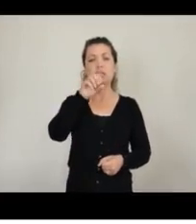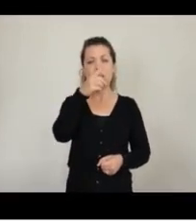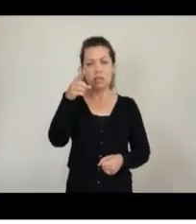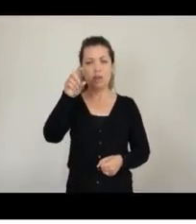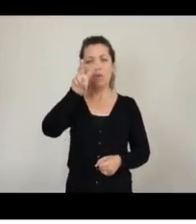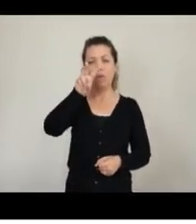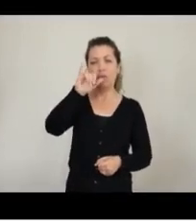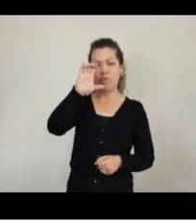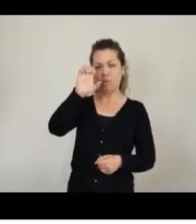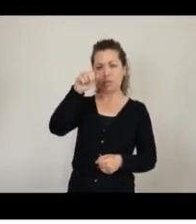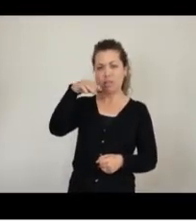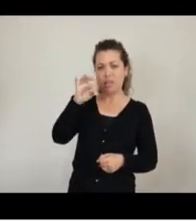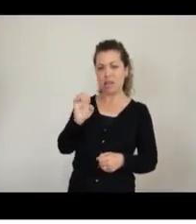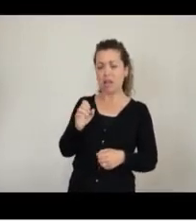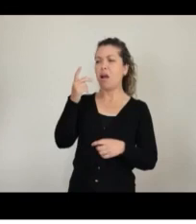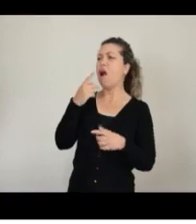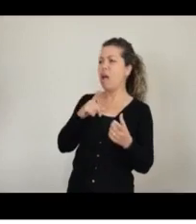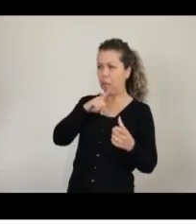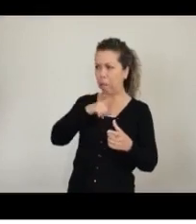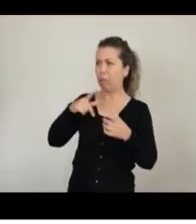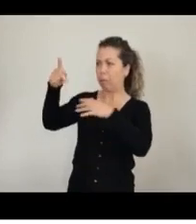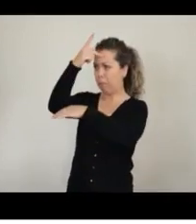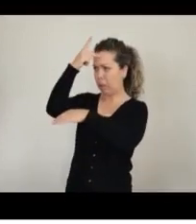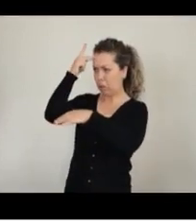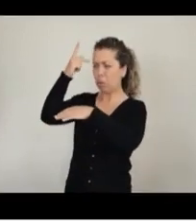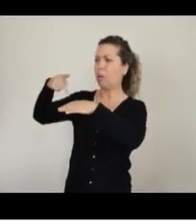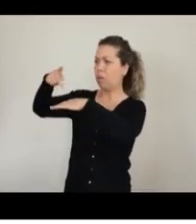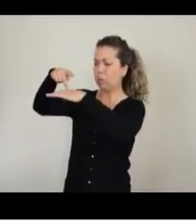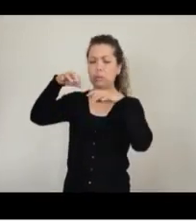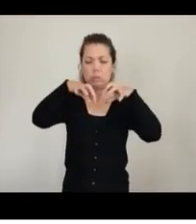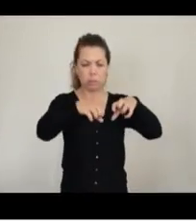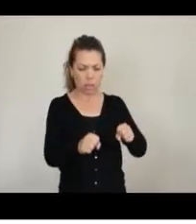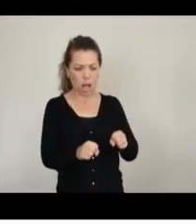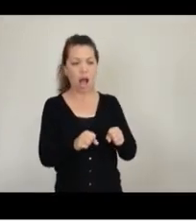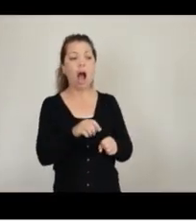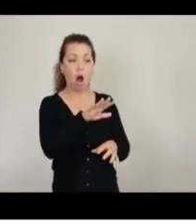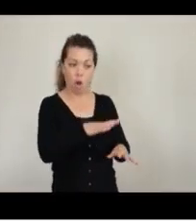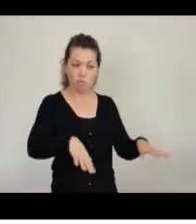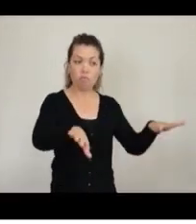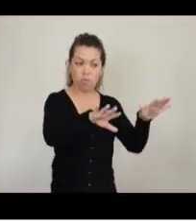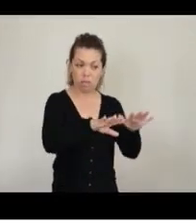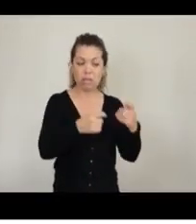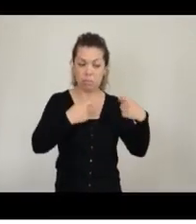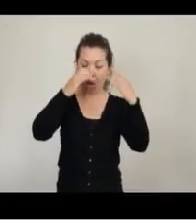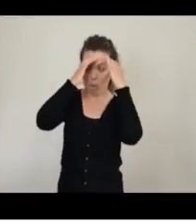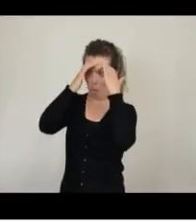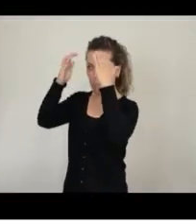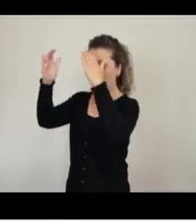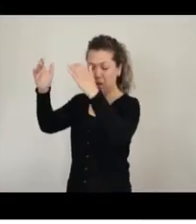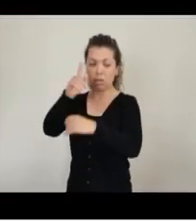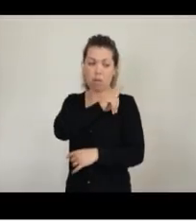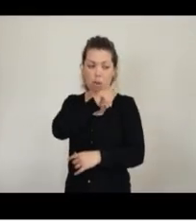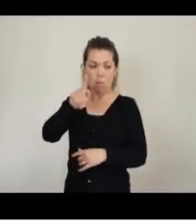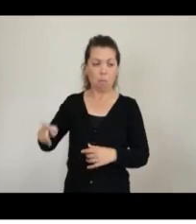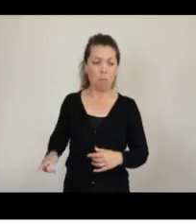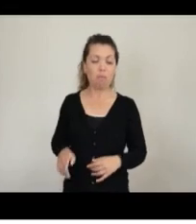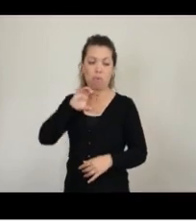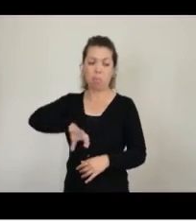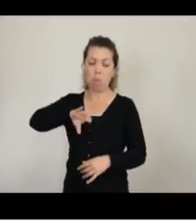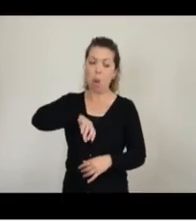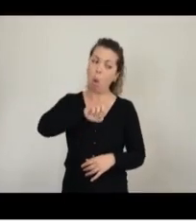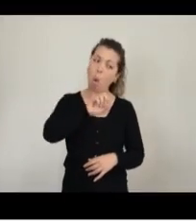arroz. Era necessário escoar a produção para os centros consumidores. Por conta da localização, às margens do